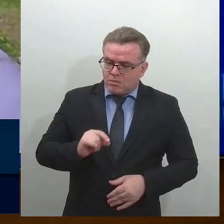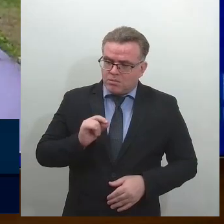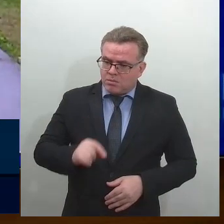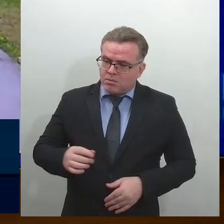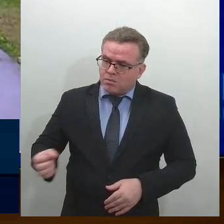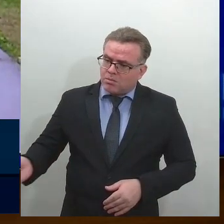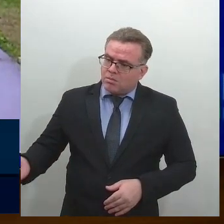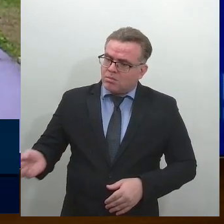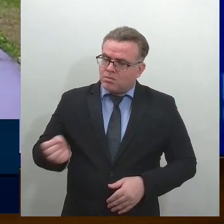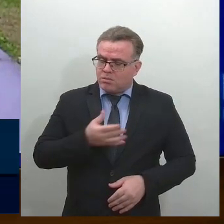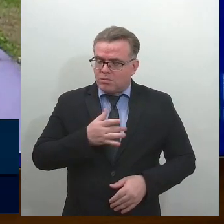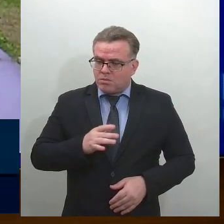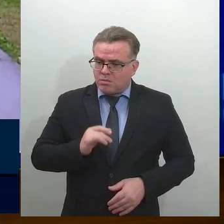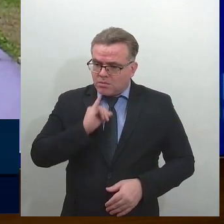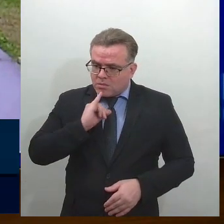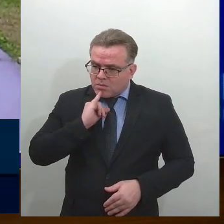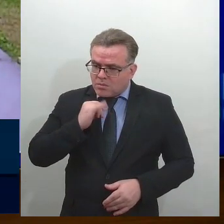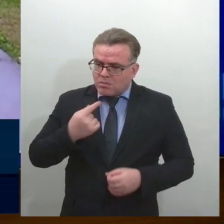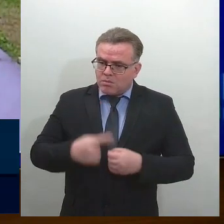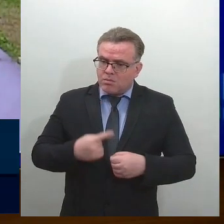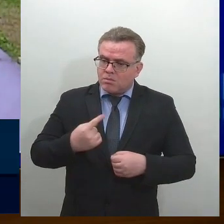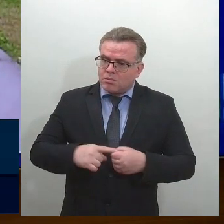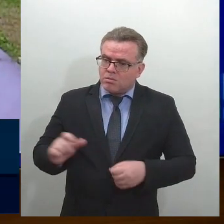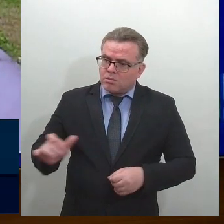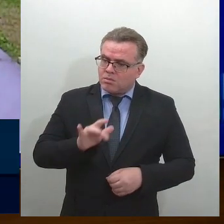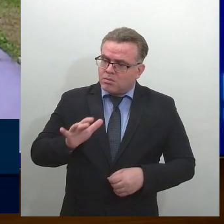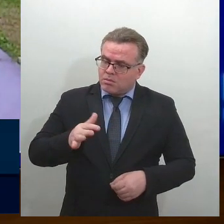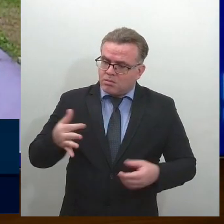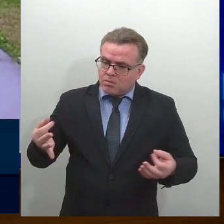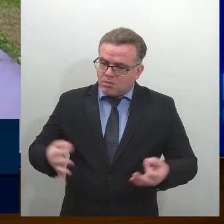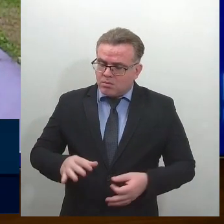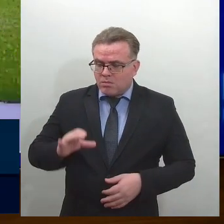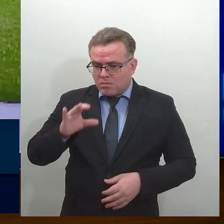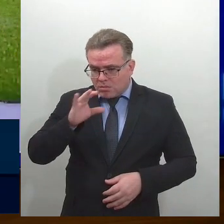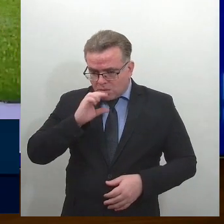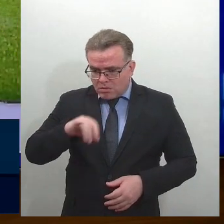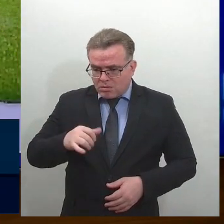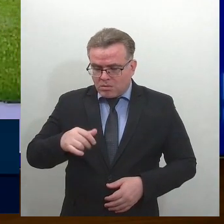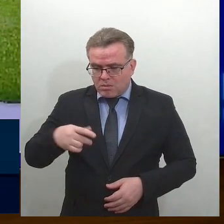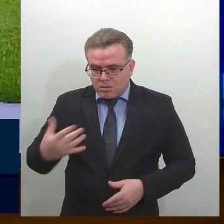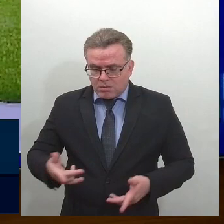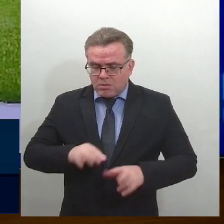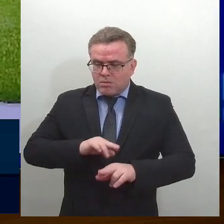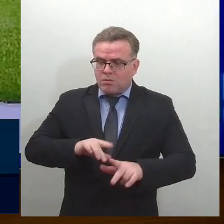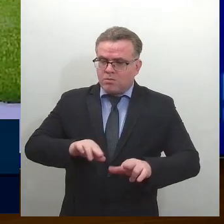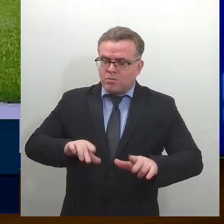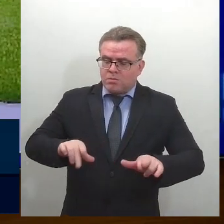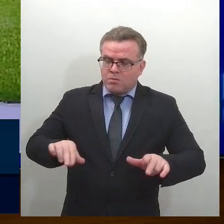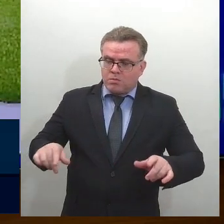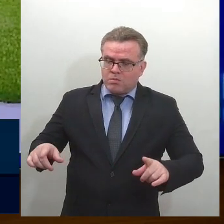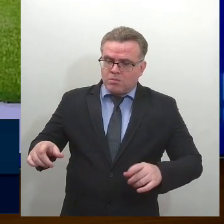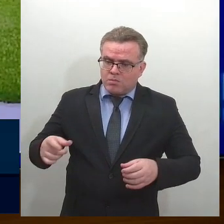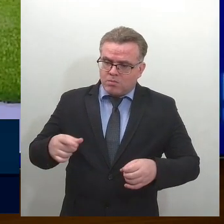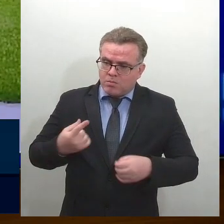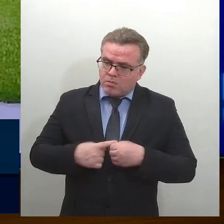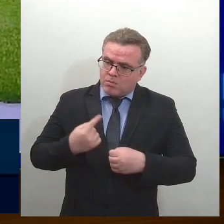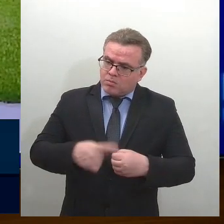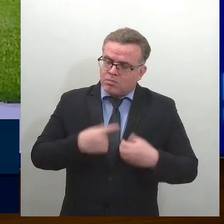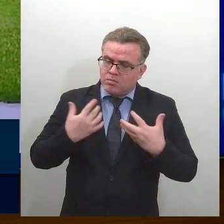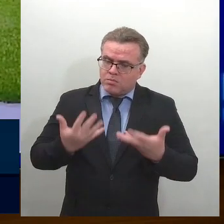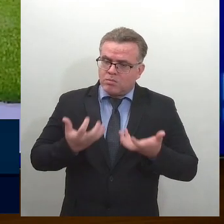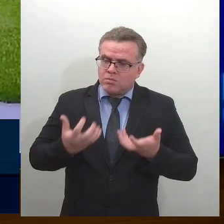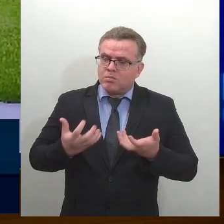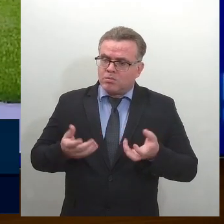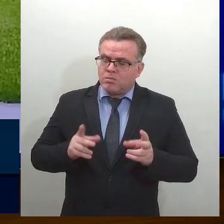a Lagarto, é a Socorro, é a Japoatã, é a Tobias Barreto, é a São Cristóvão, que a gente quer. De que quem está